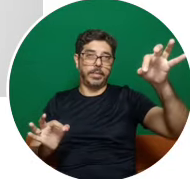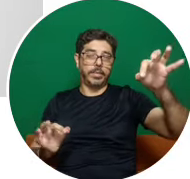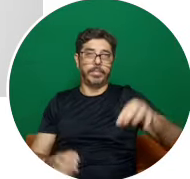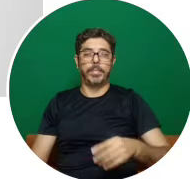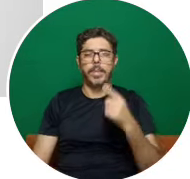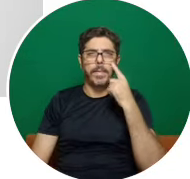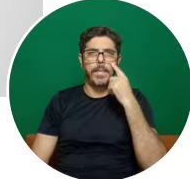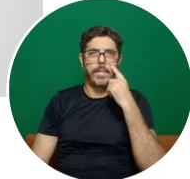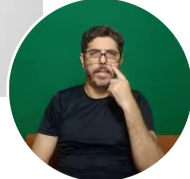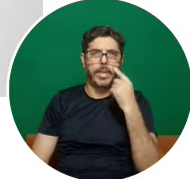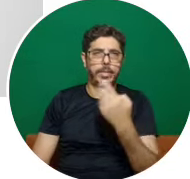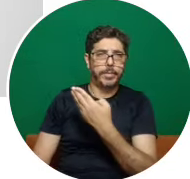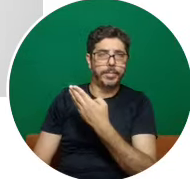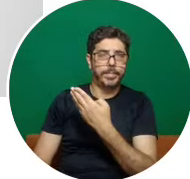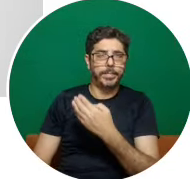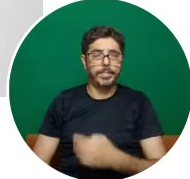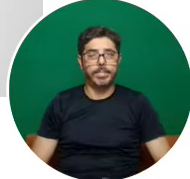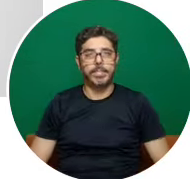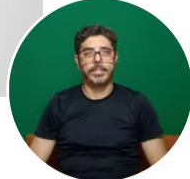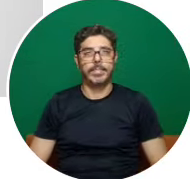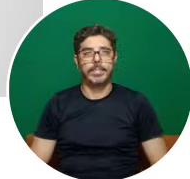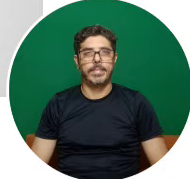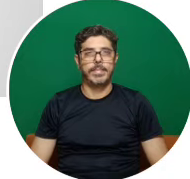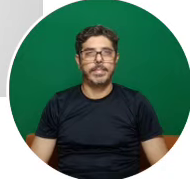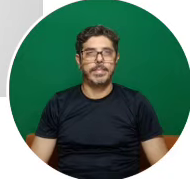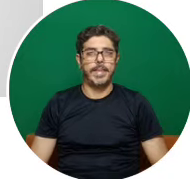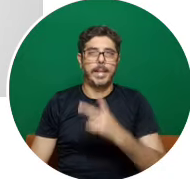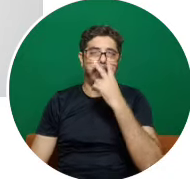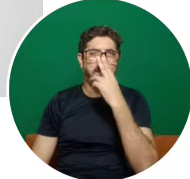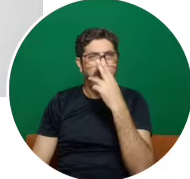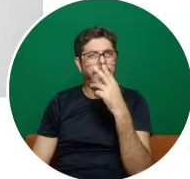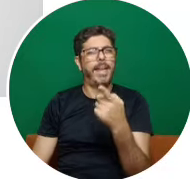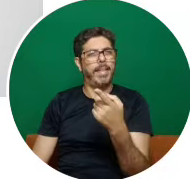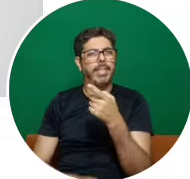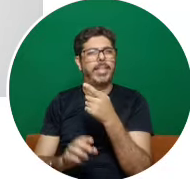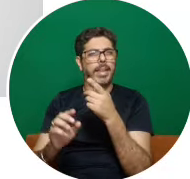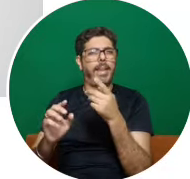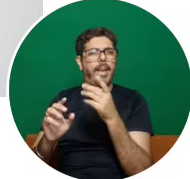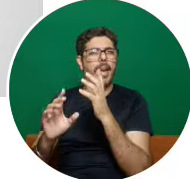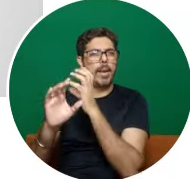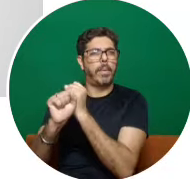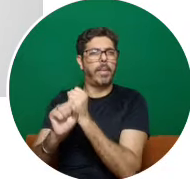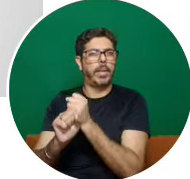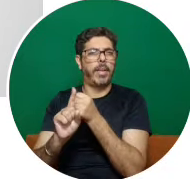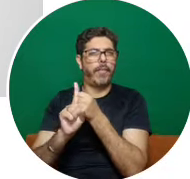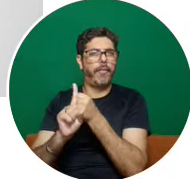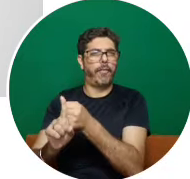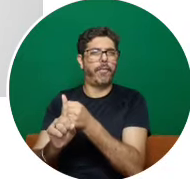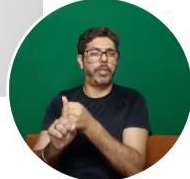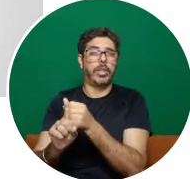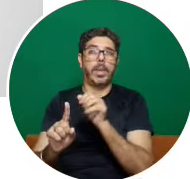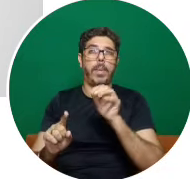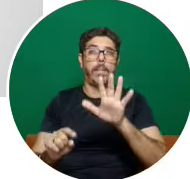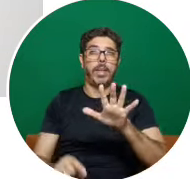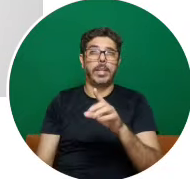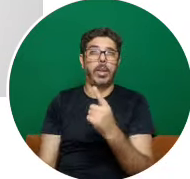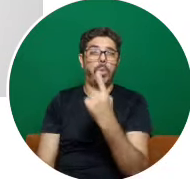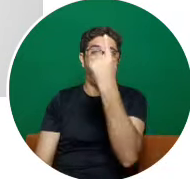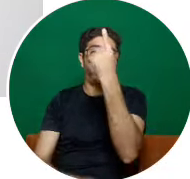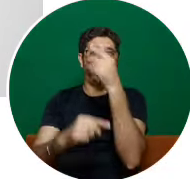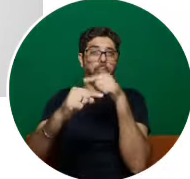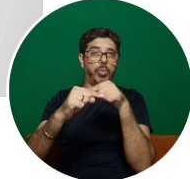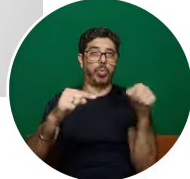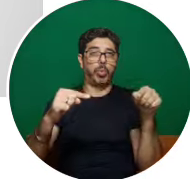carga pontual, então a energia potencial será inversamente proporcional à distância. Observe que essa expressão é